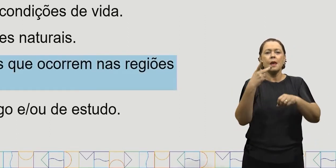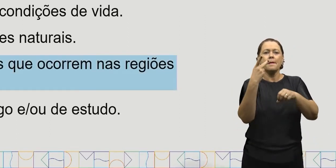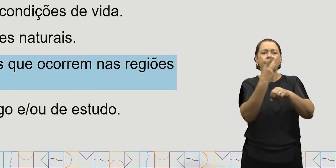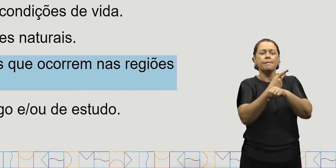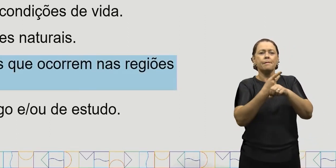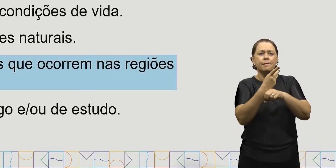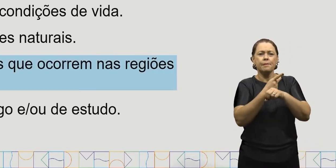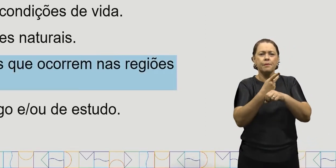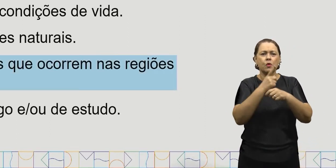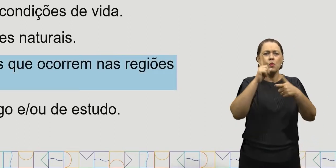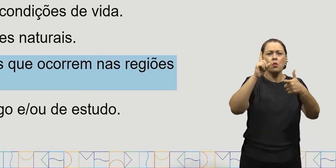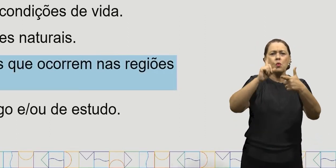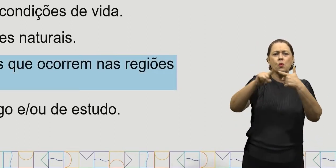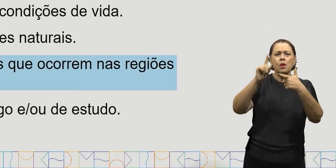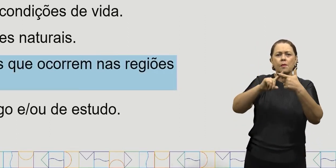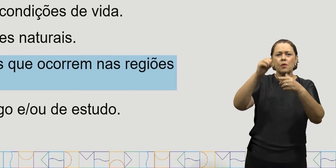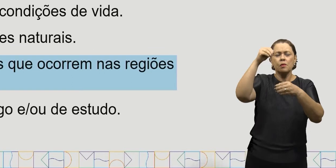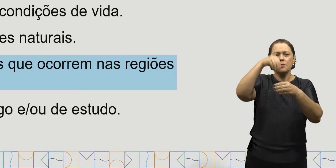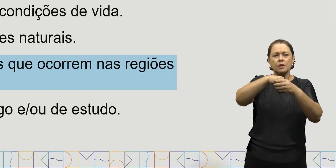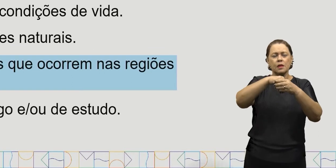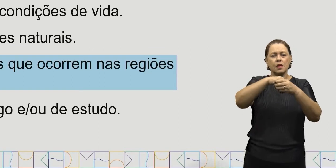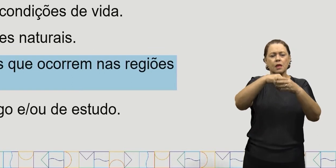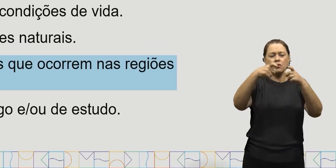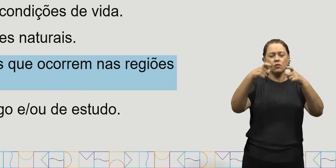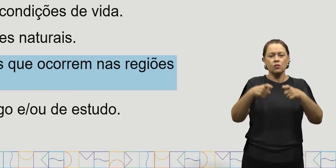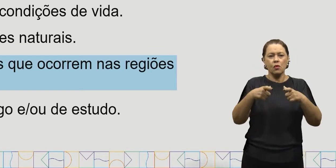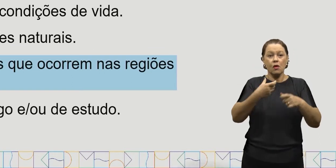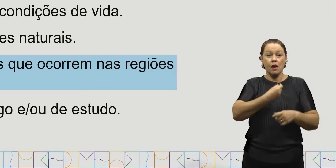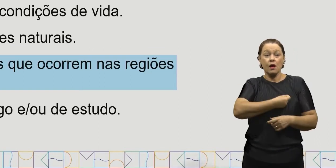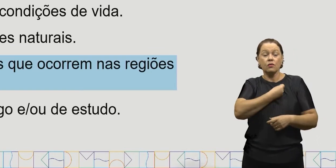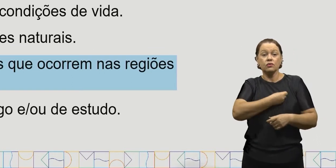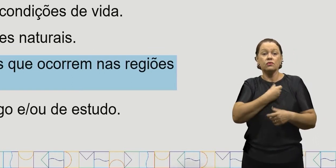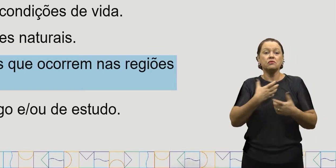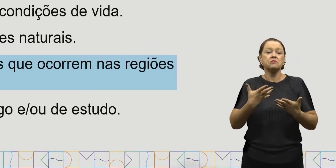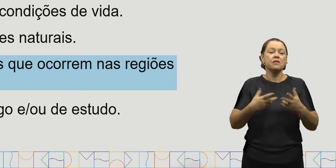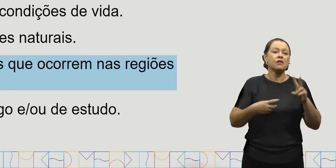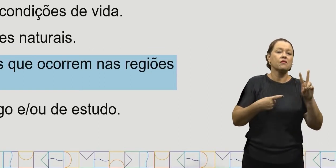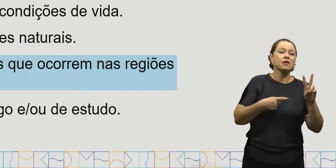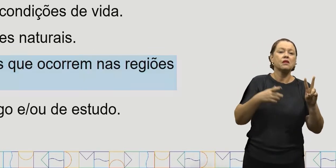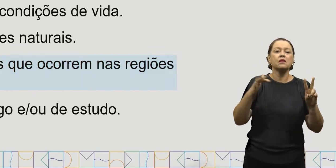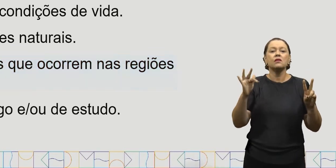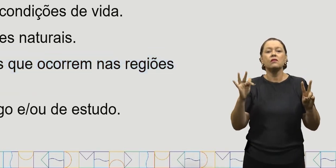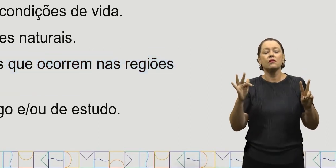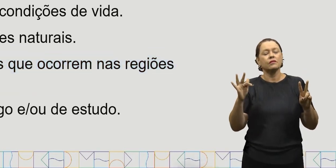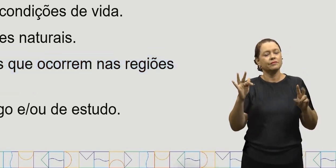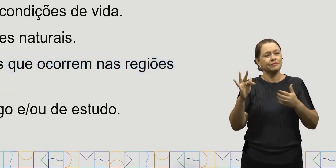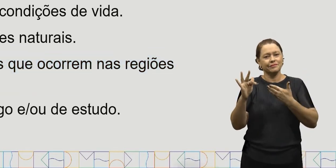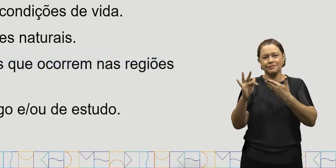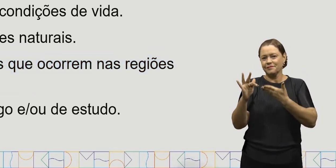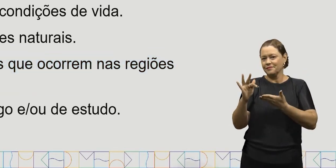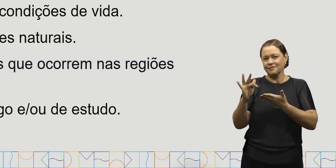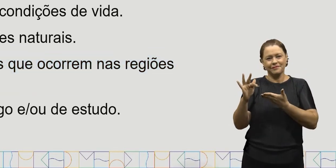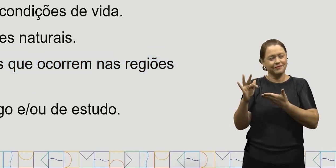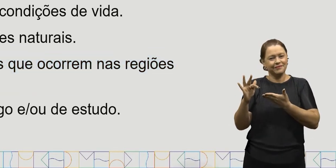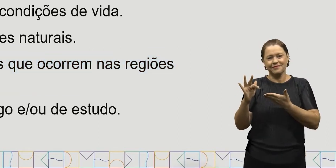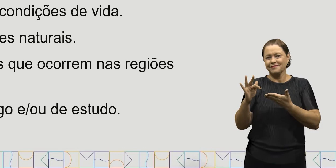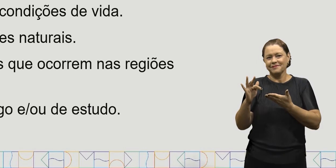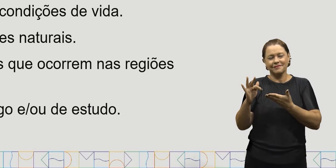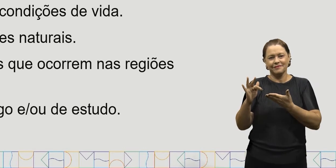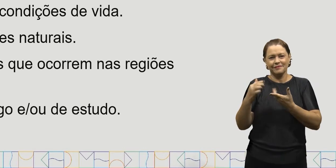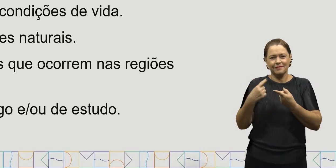de conflitos que ocorrem nas regiões onde moram. Essa afirmação ela é falsa, com